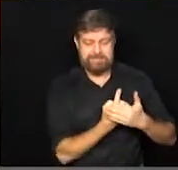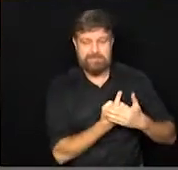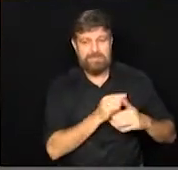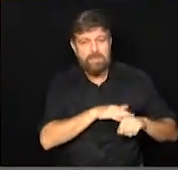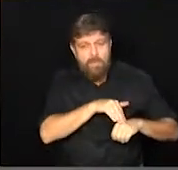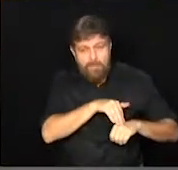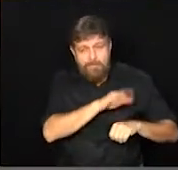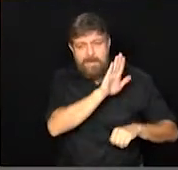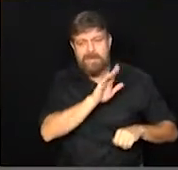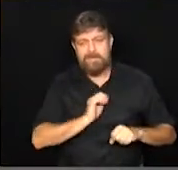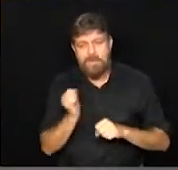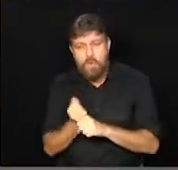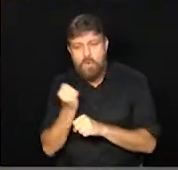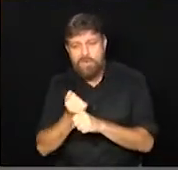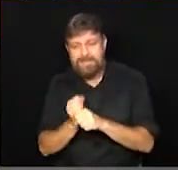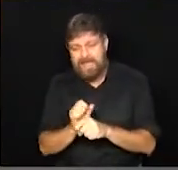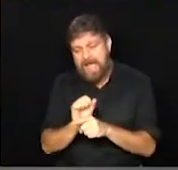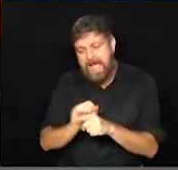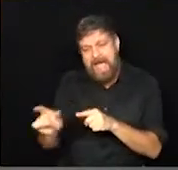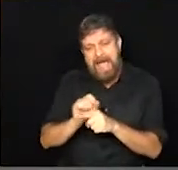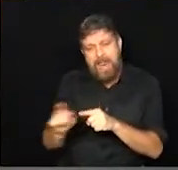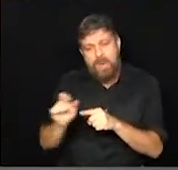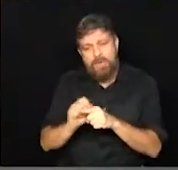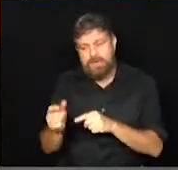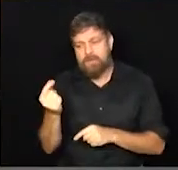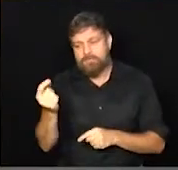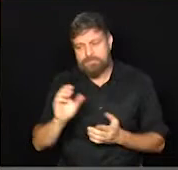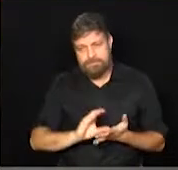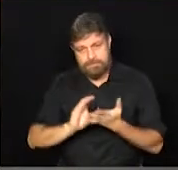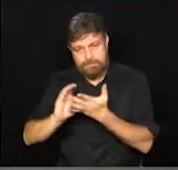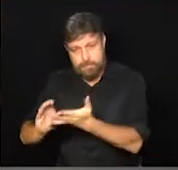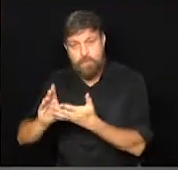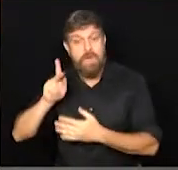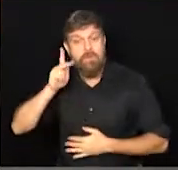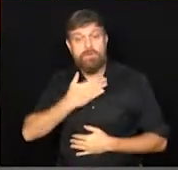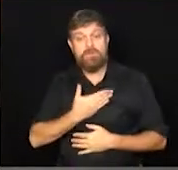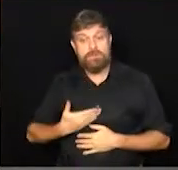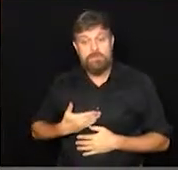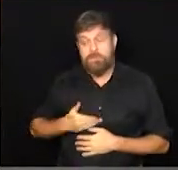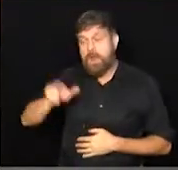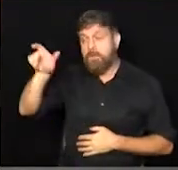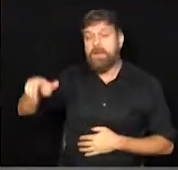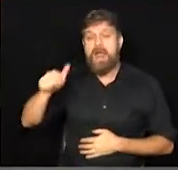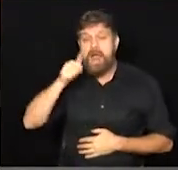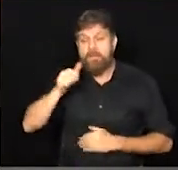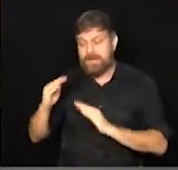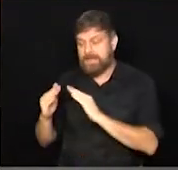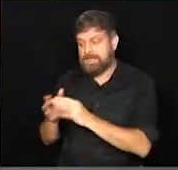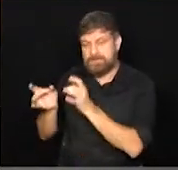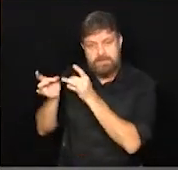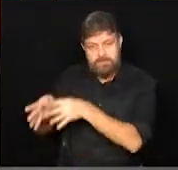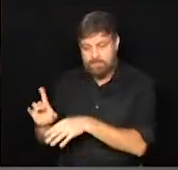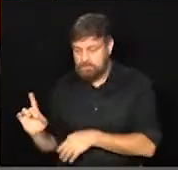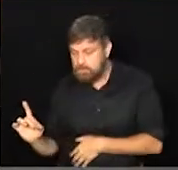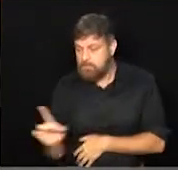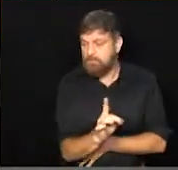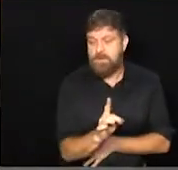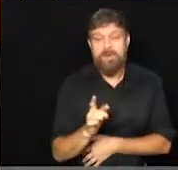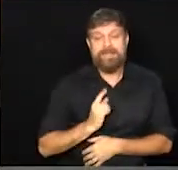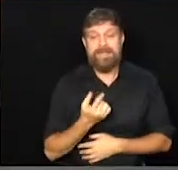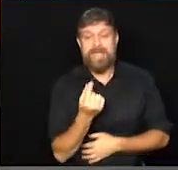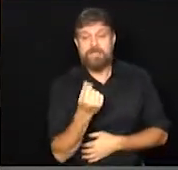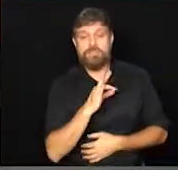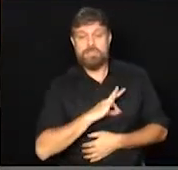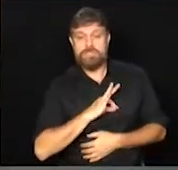Precisamos construir o aluguel social como uma política pública para auxiliar as mulheres em situação de violência, que